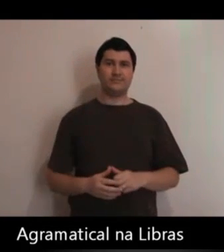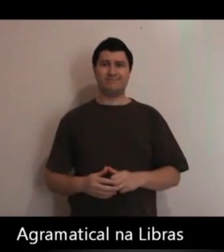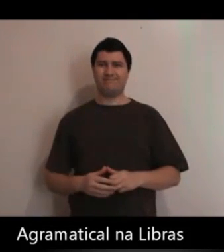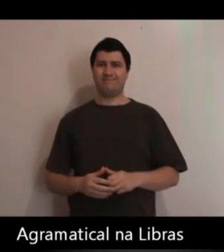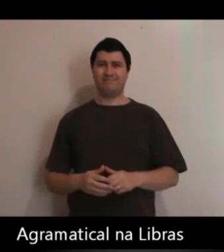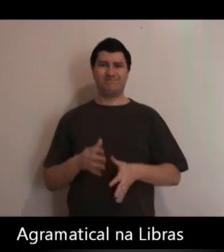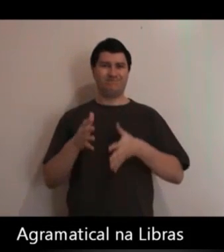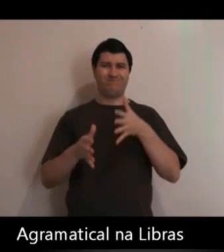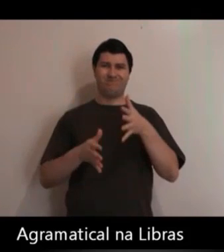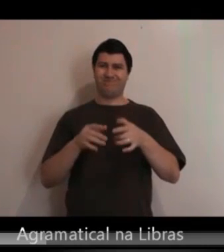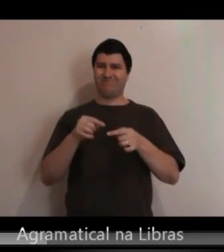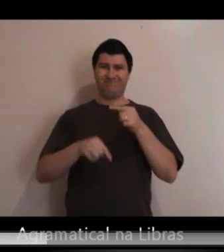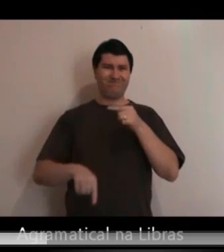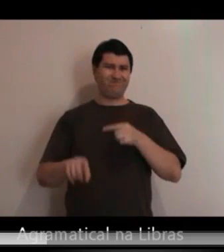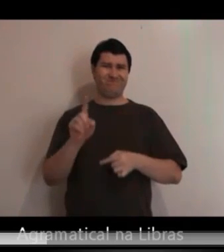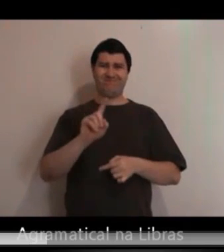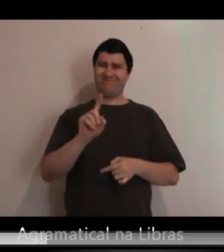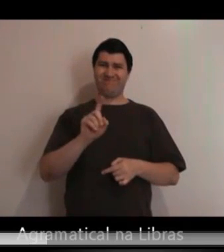daí para lá.